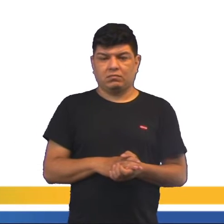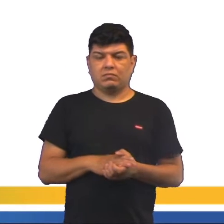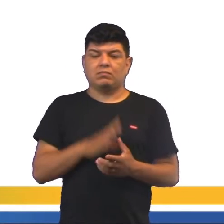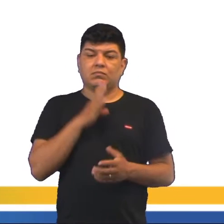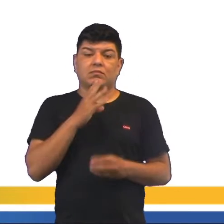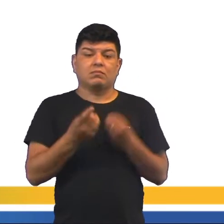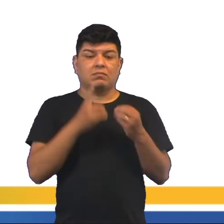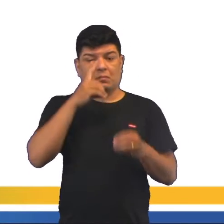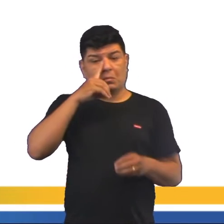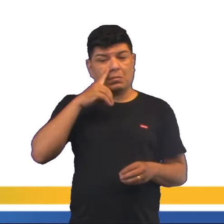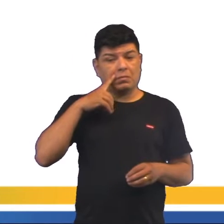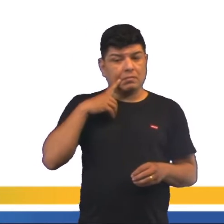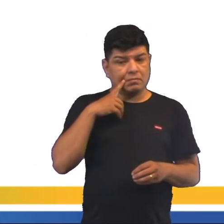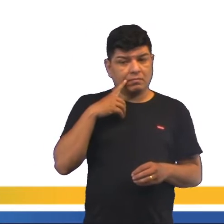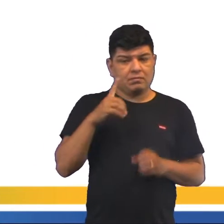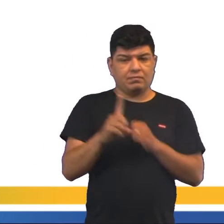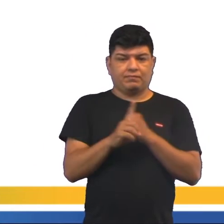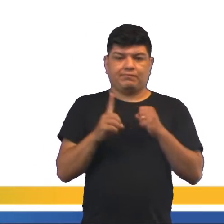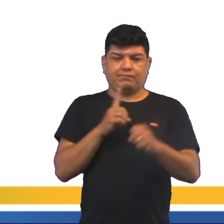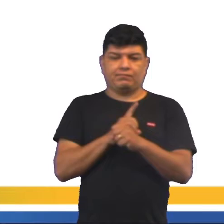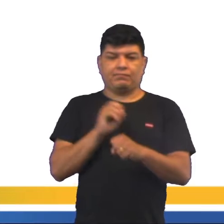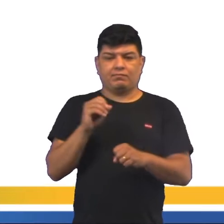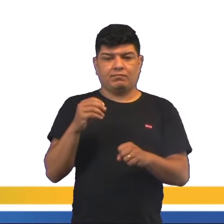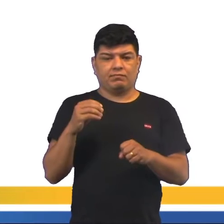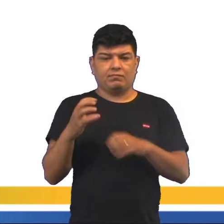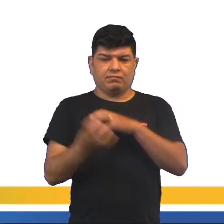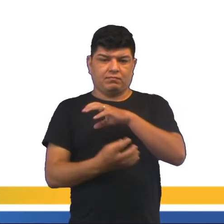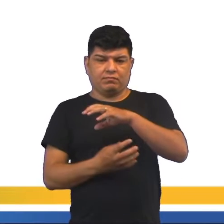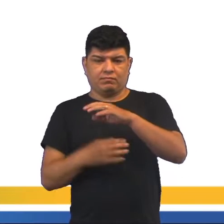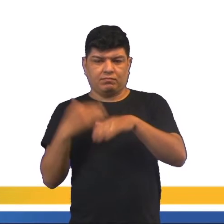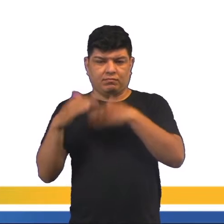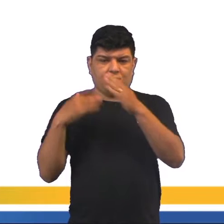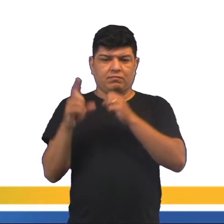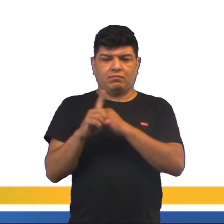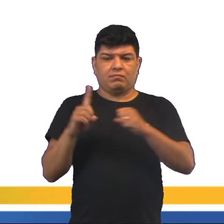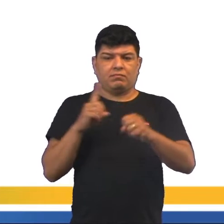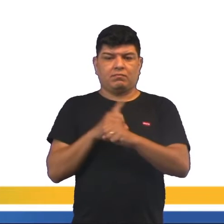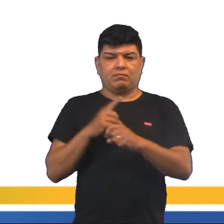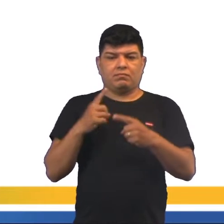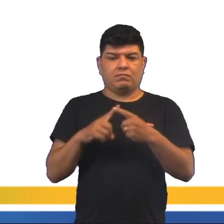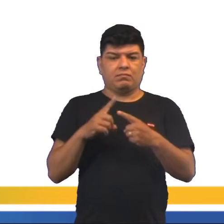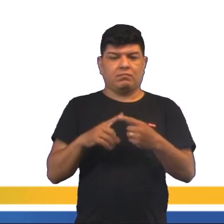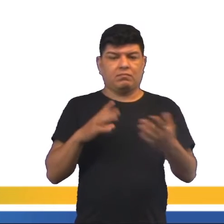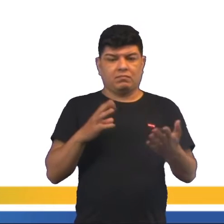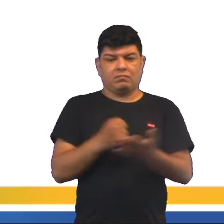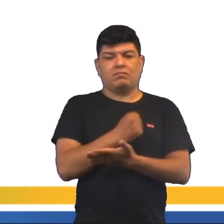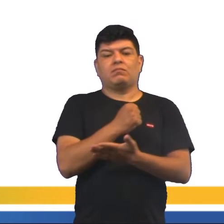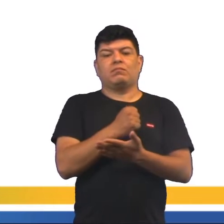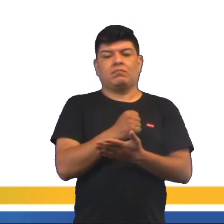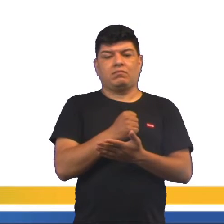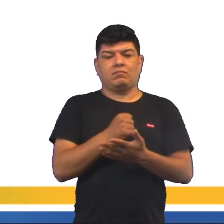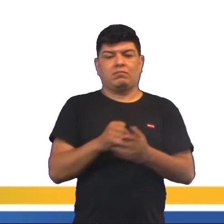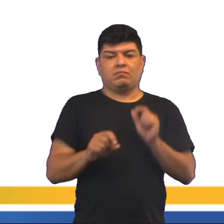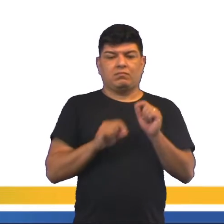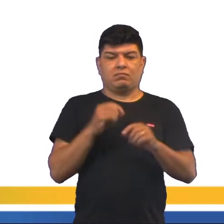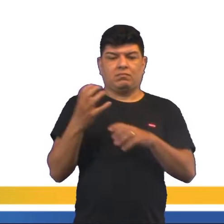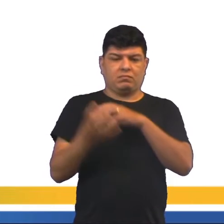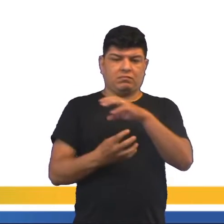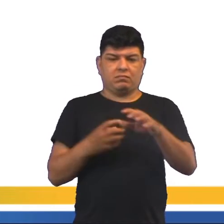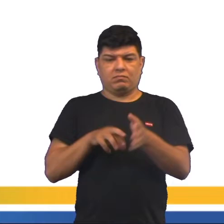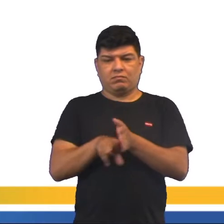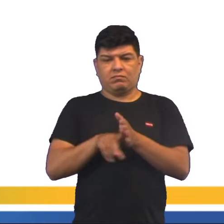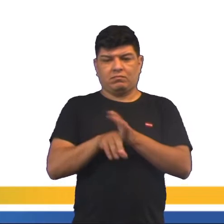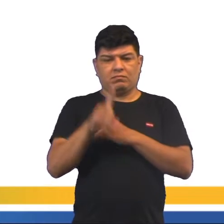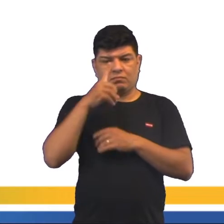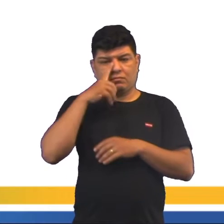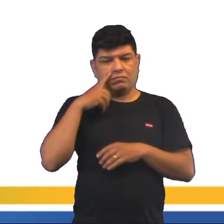ficou conhecida como darwinismo social ou evolucionismo social, pois se apropriou da teoria da evolução biológica